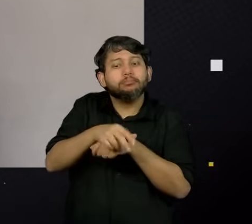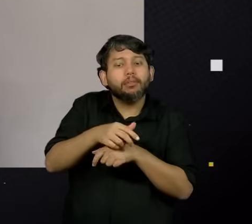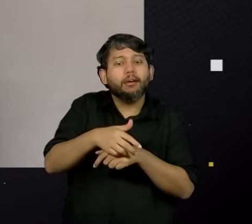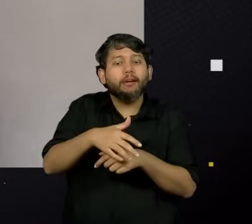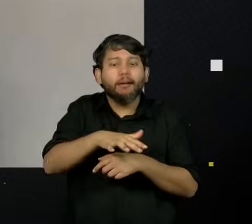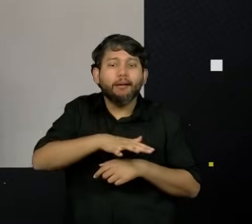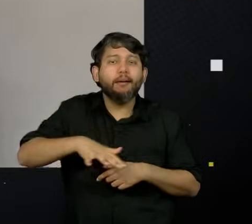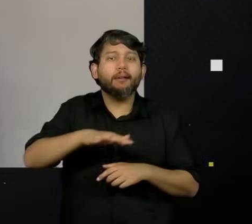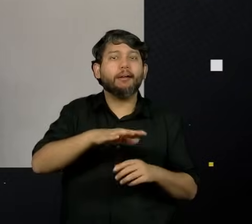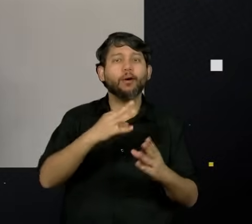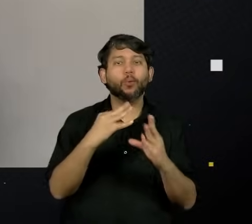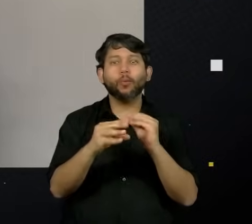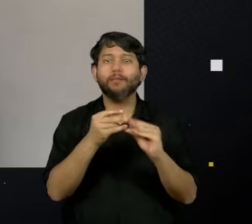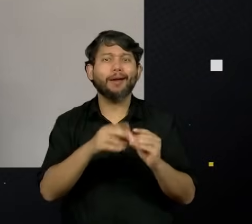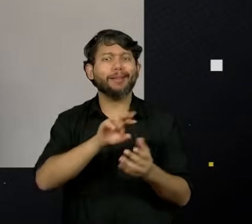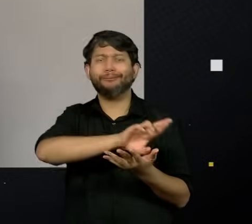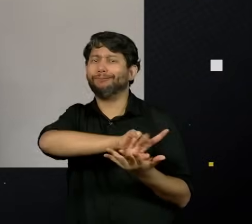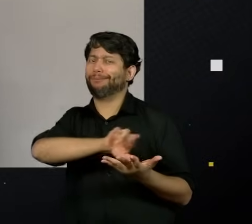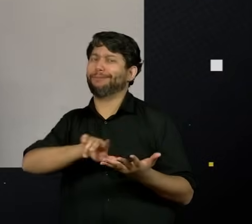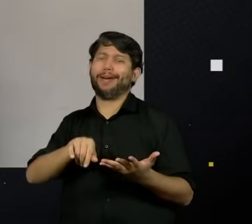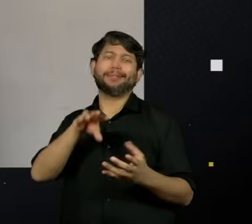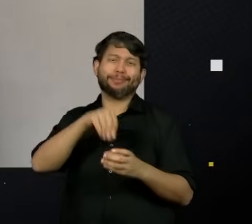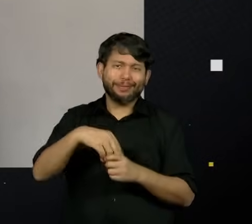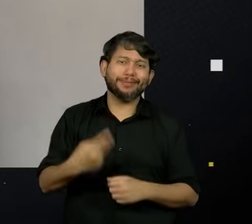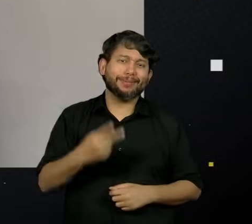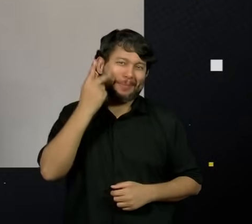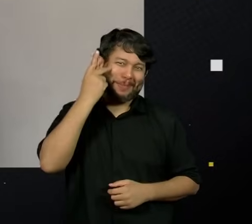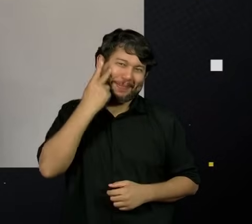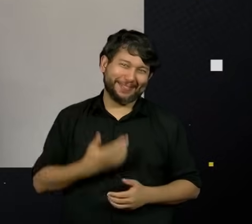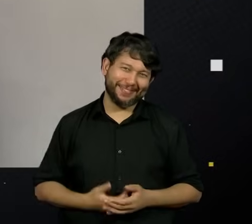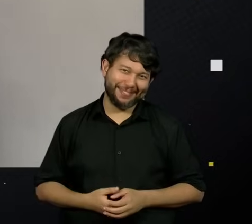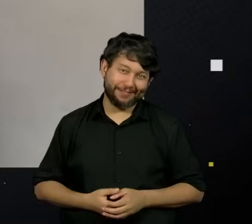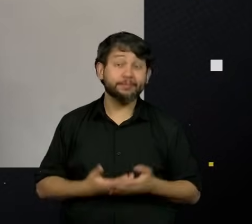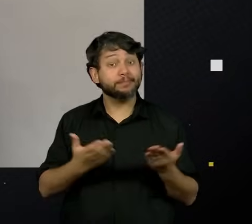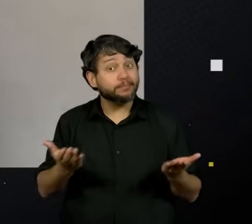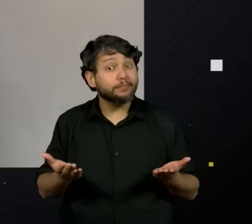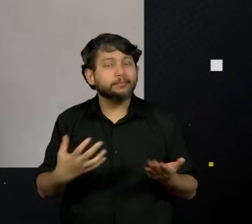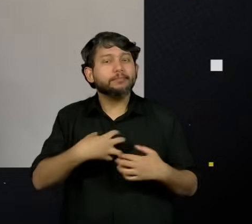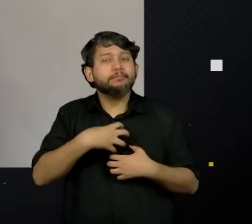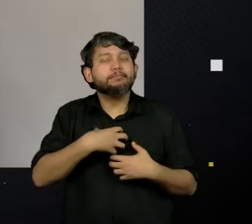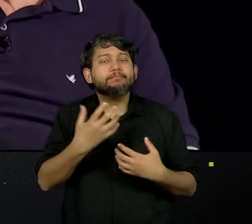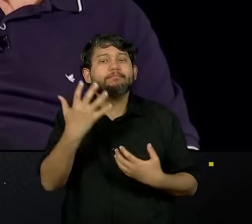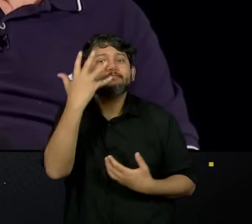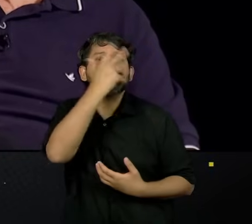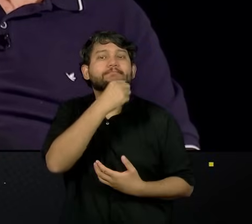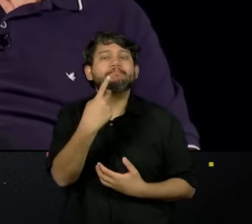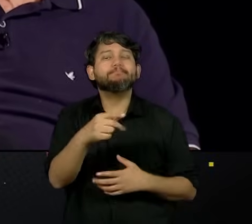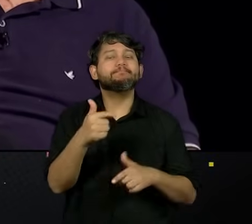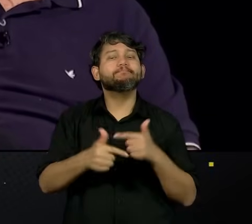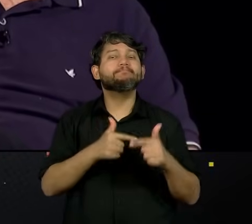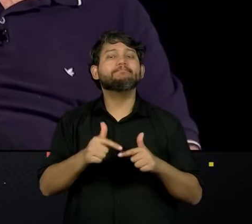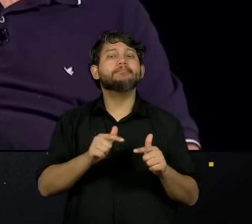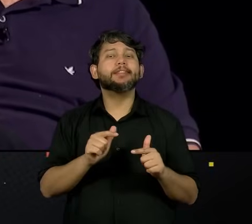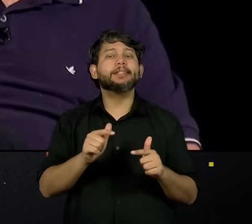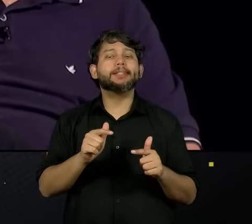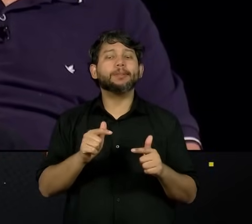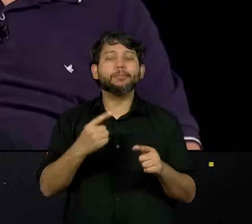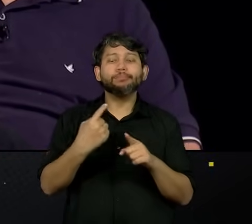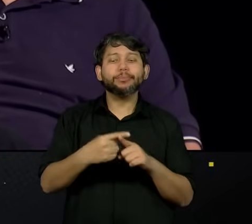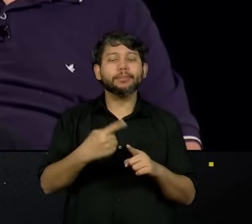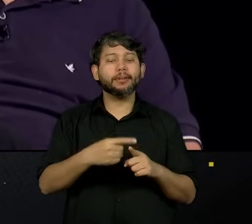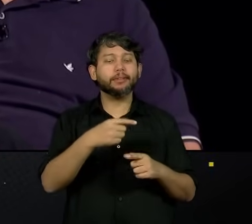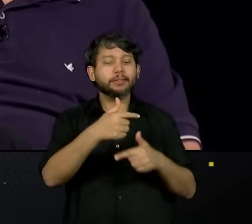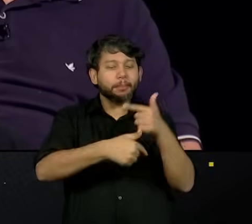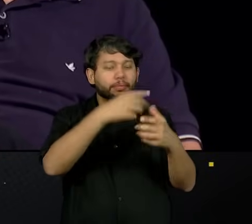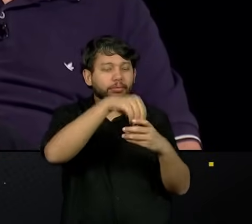dirigido por você em várias novelas aqui em São Paulo. E o mais bonito do teu trabalho em televisão, do trabalho